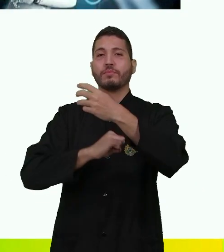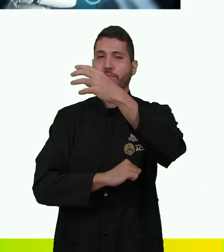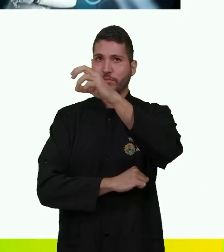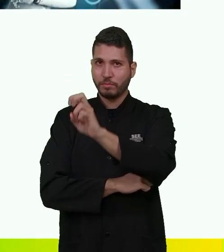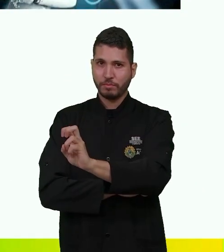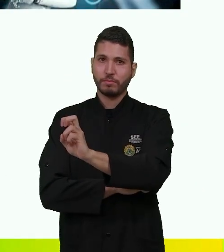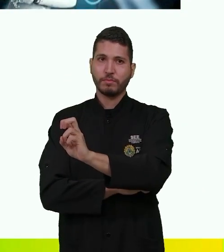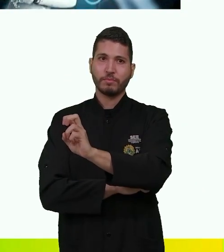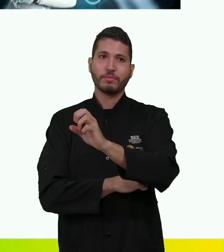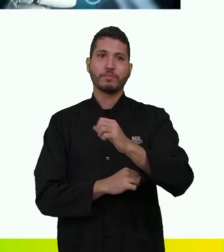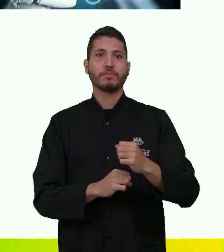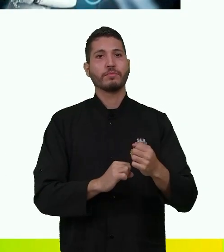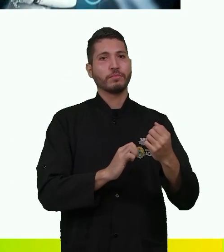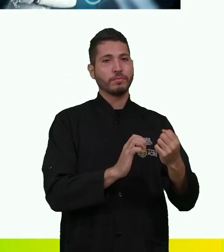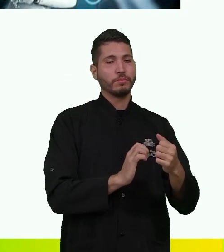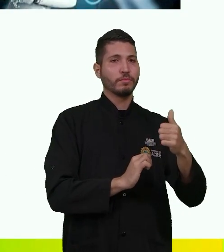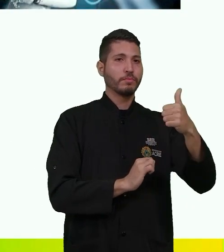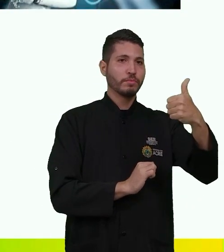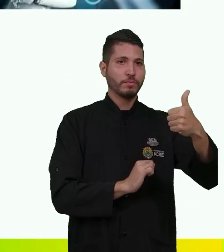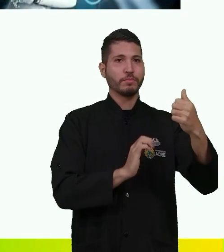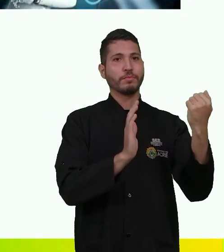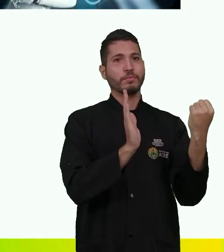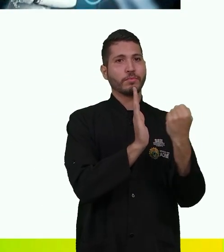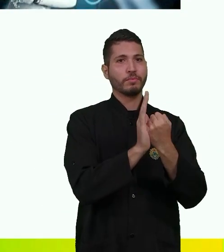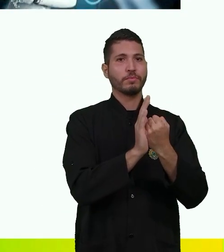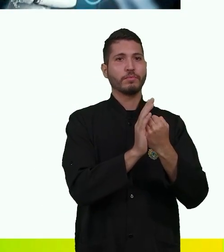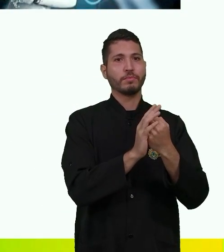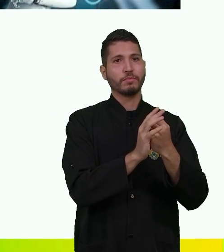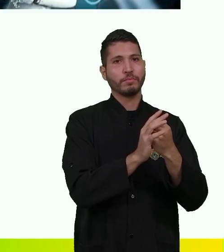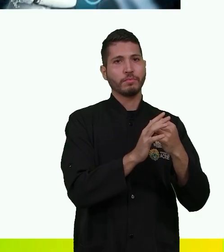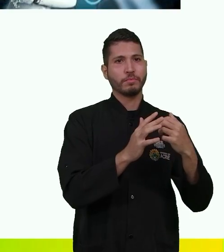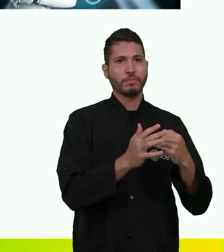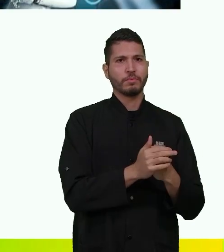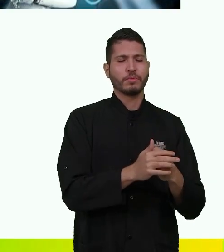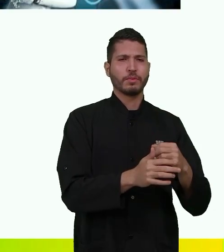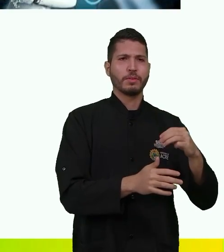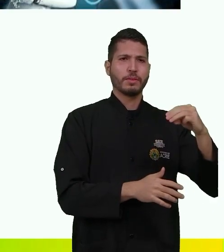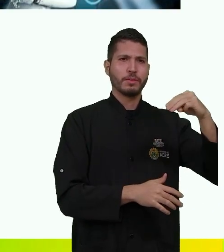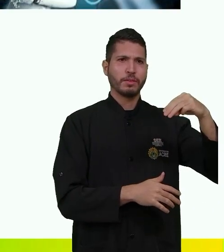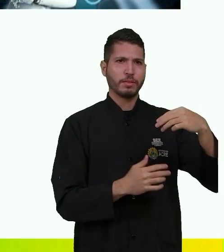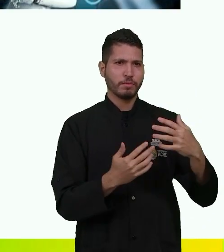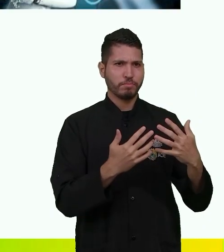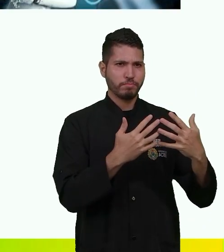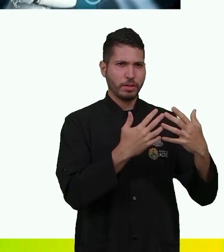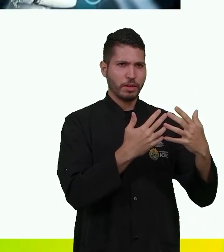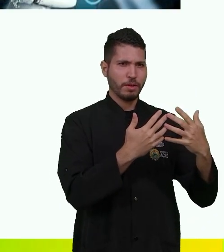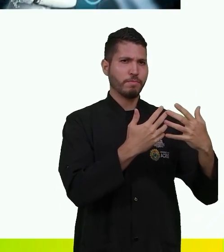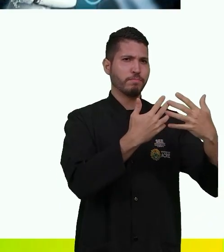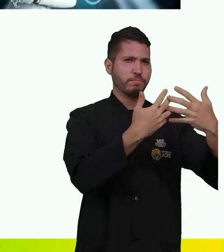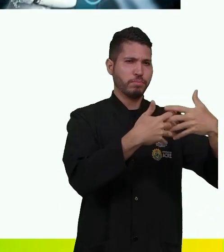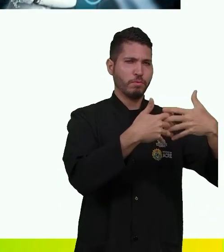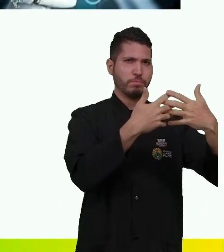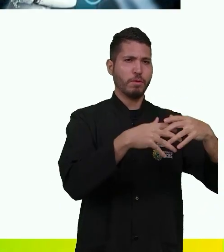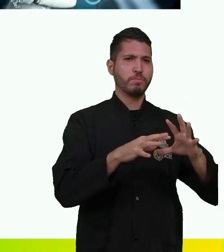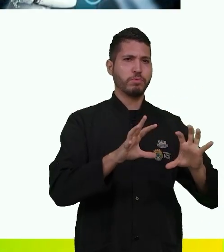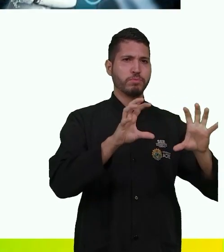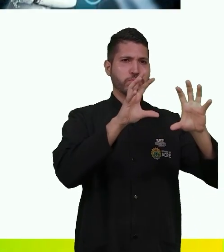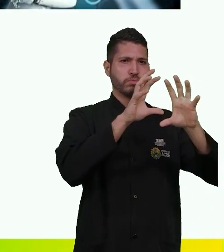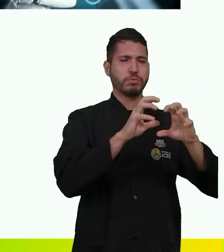Industrial. A primeira é marcada pela mecanização, força hidráulica da máquina a vapor, nos anos